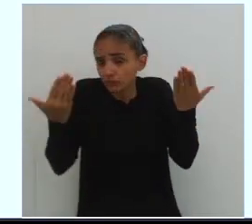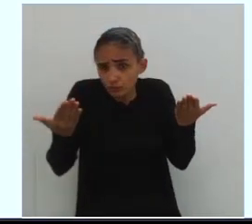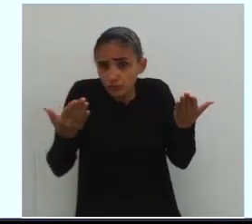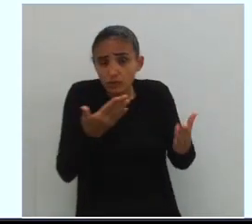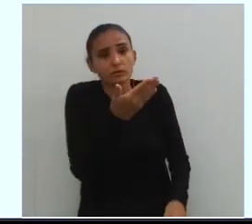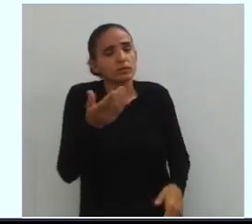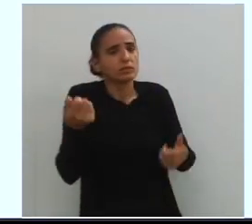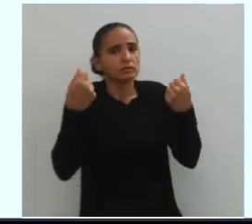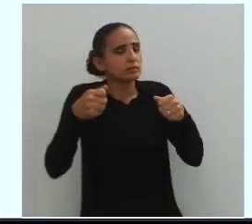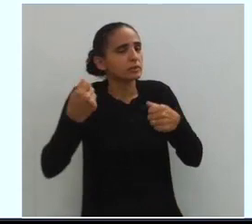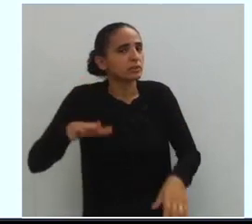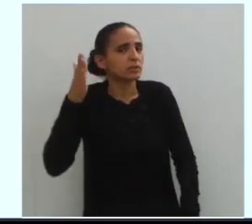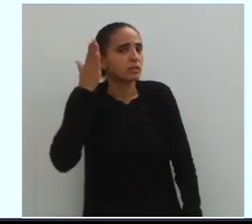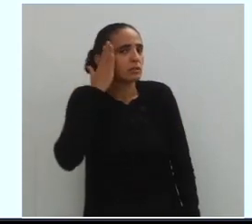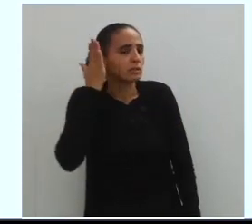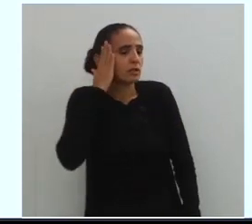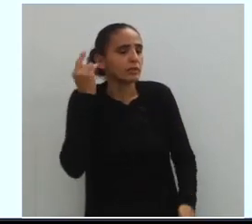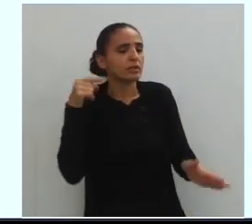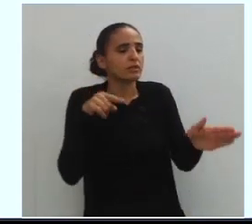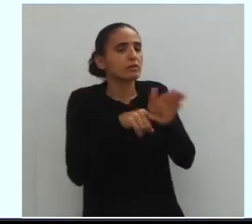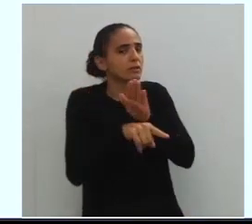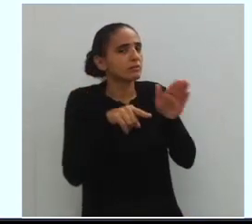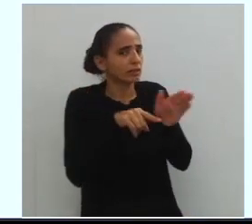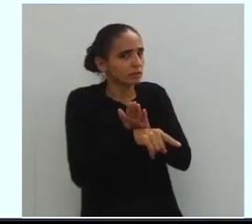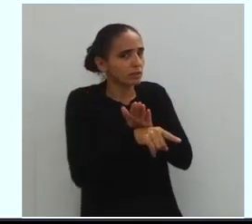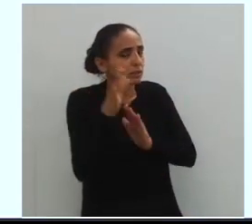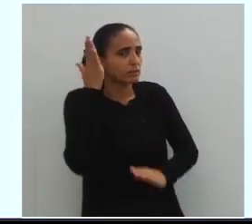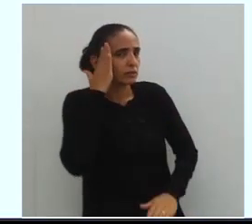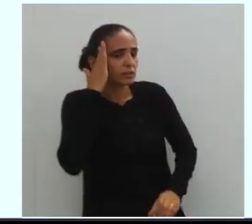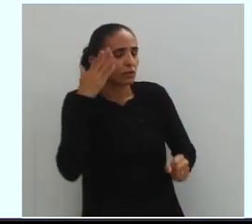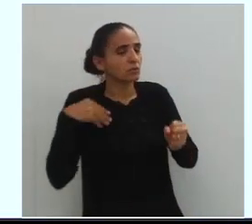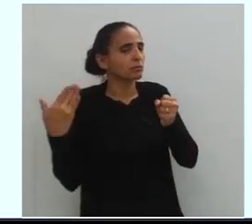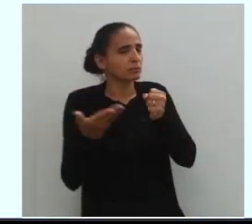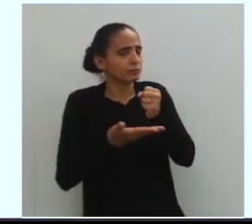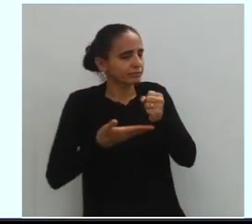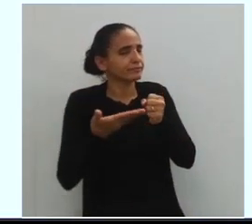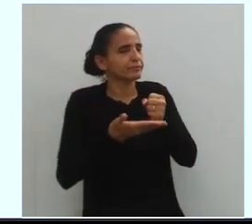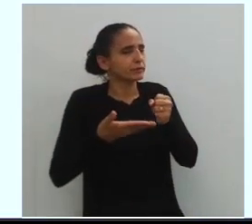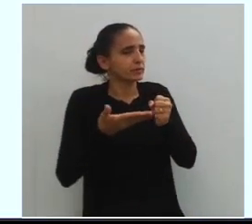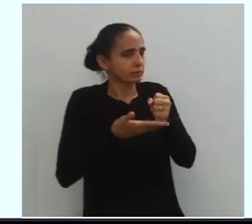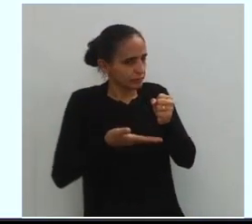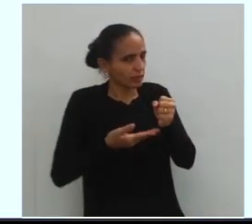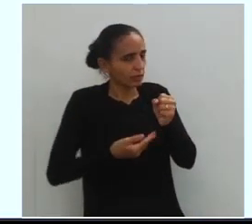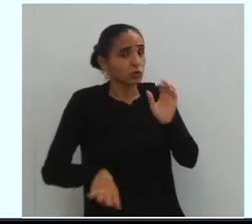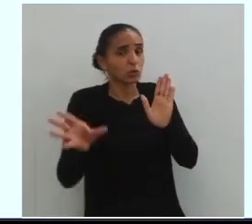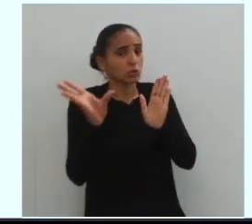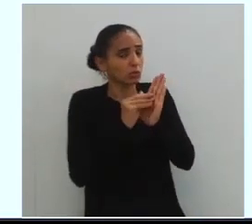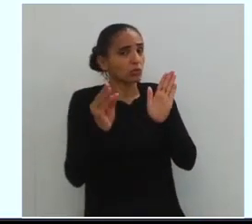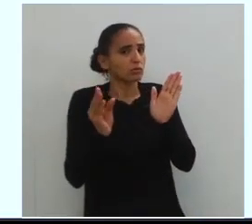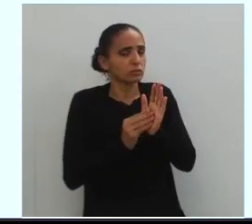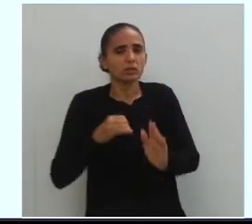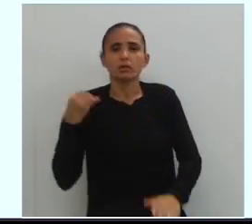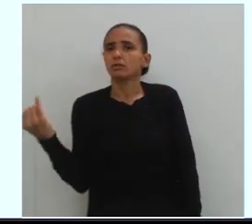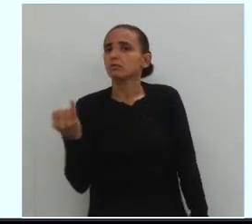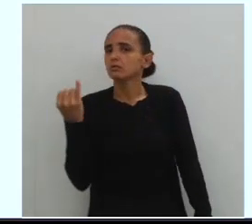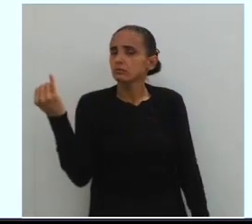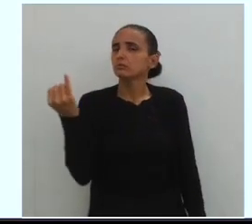Então, é bom ter esse conhecimento, porque ter esses conhecimentos básicos sobre o assunto, ele